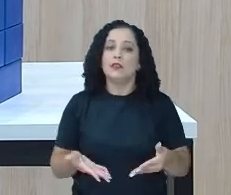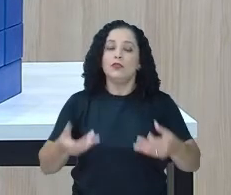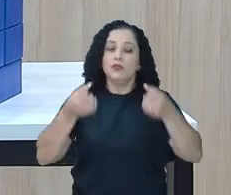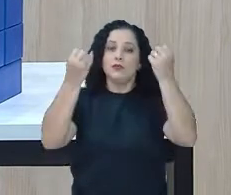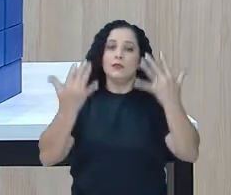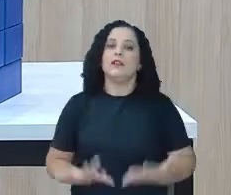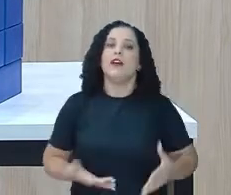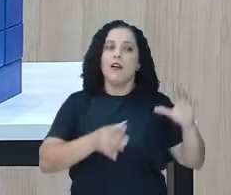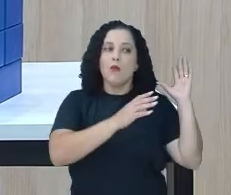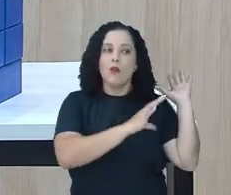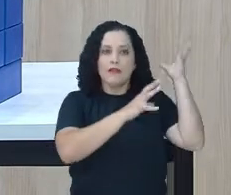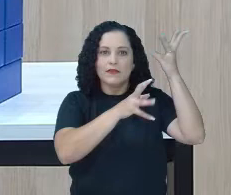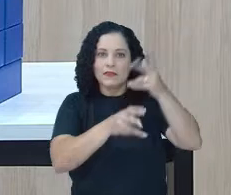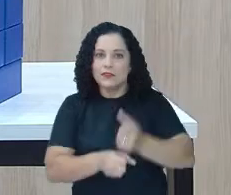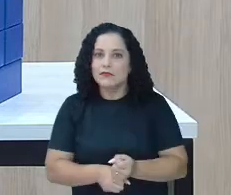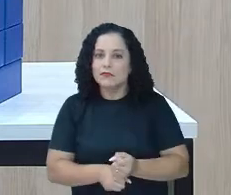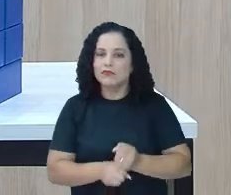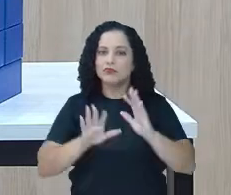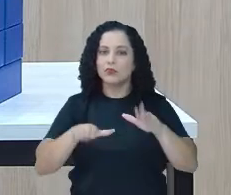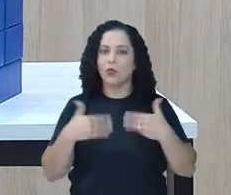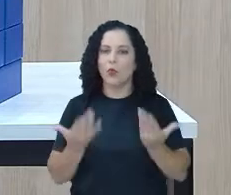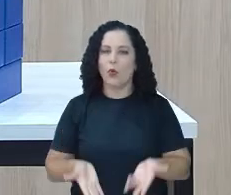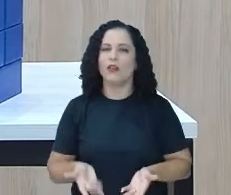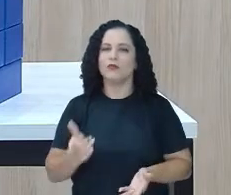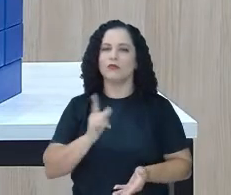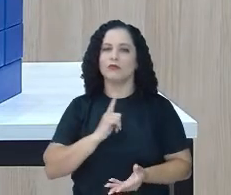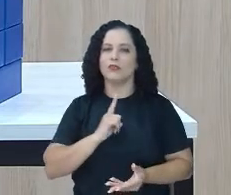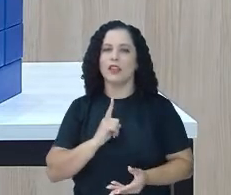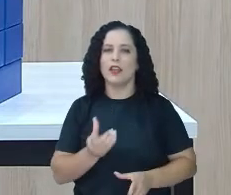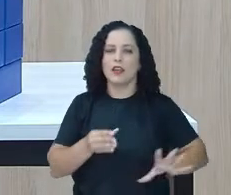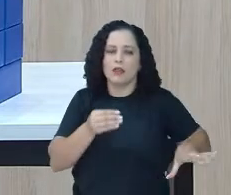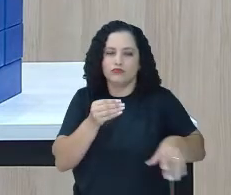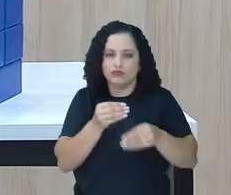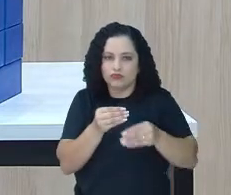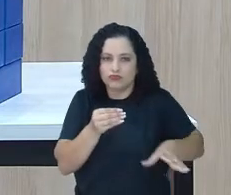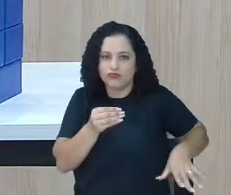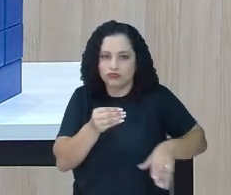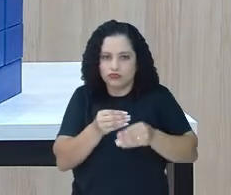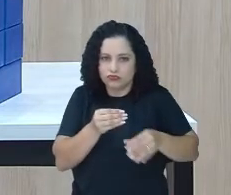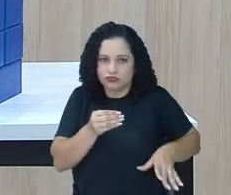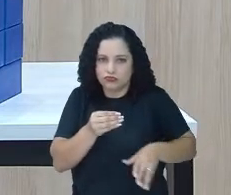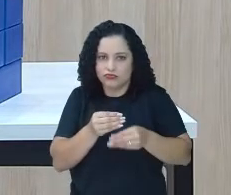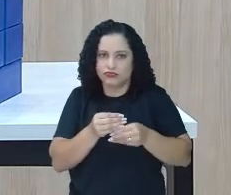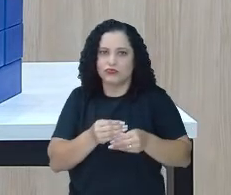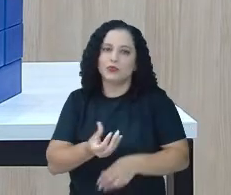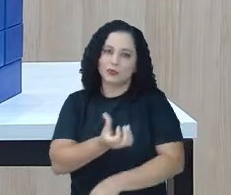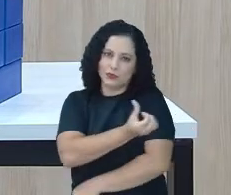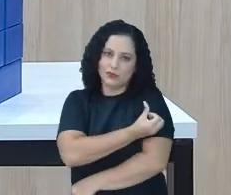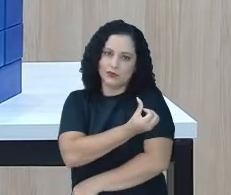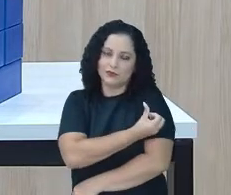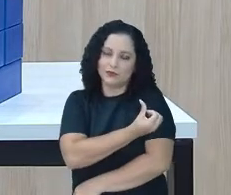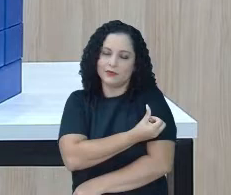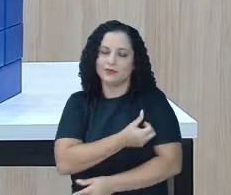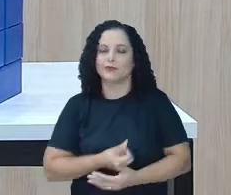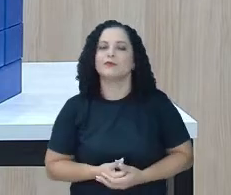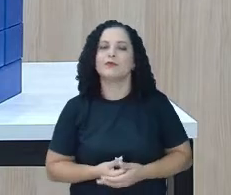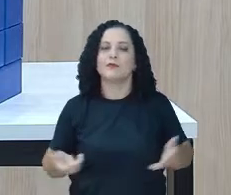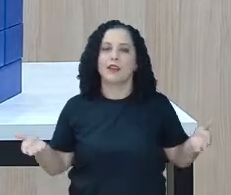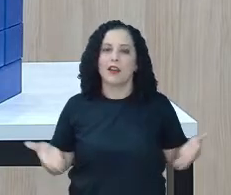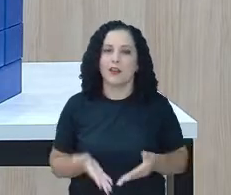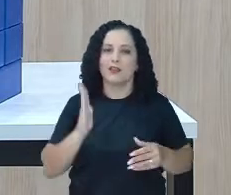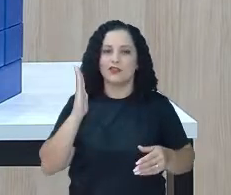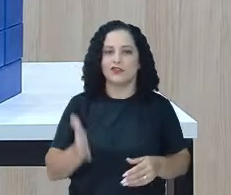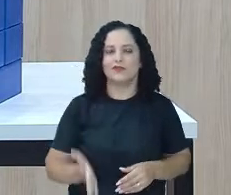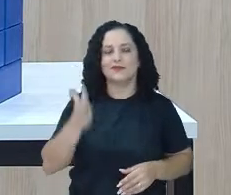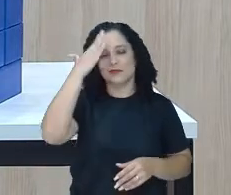é uma revisão quando a gente vai colocando uma pitadinha a mais de coisas para o sexto ano, né? Agora a gente sabe que sim,